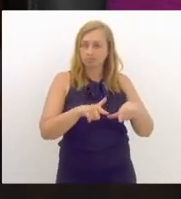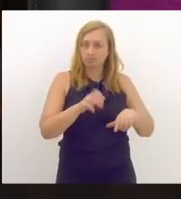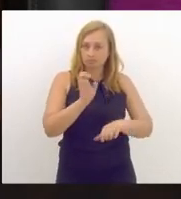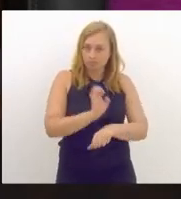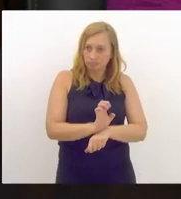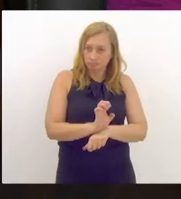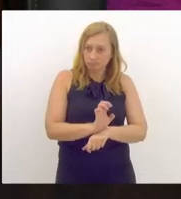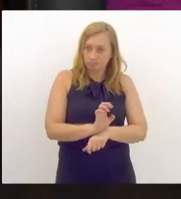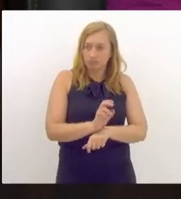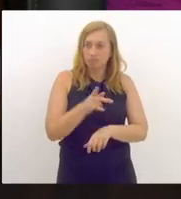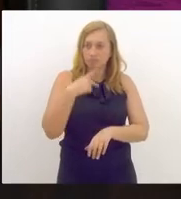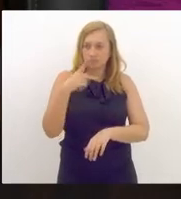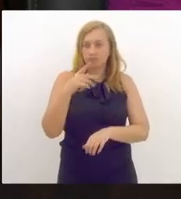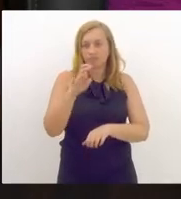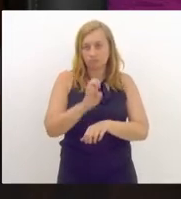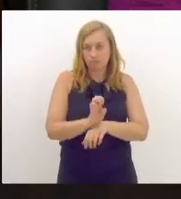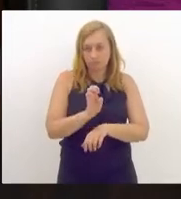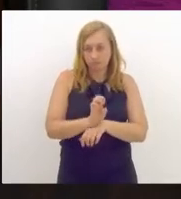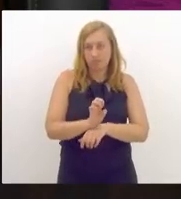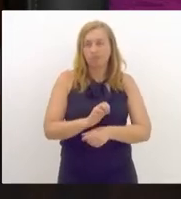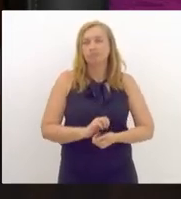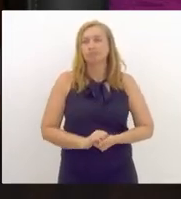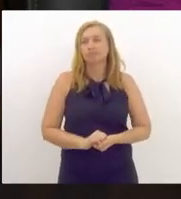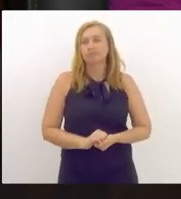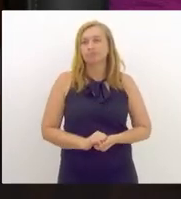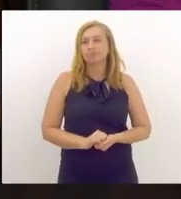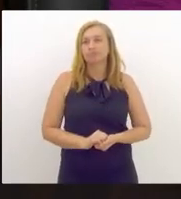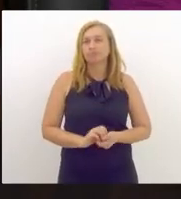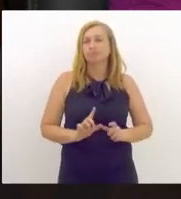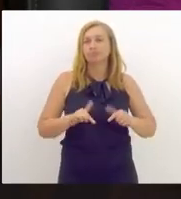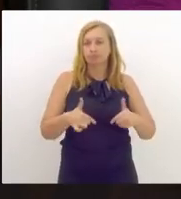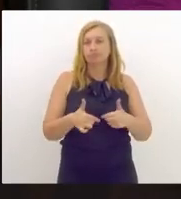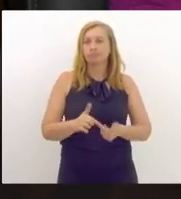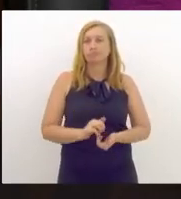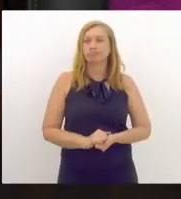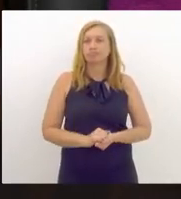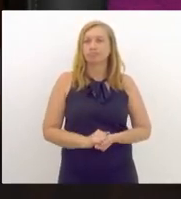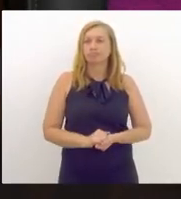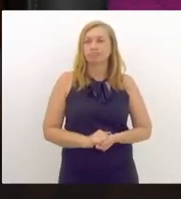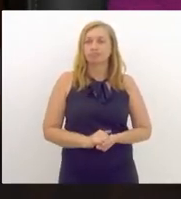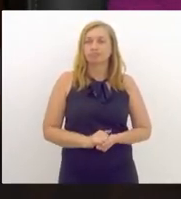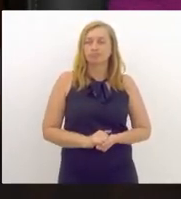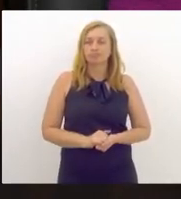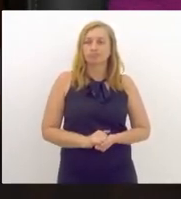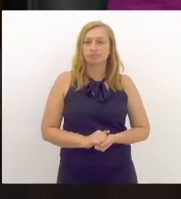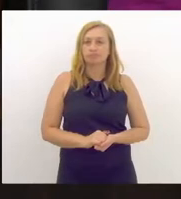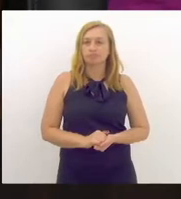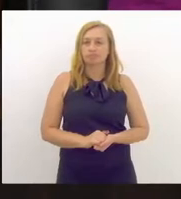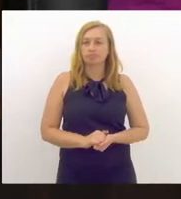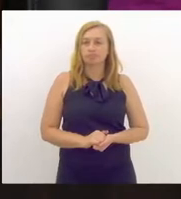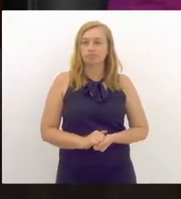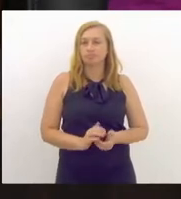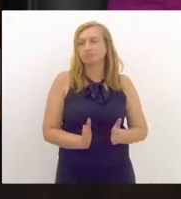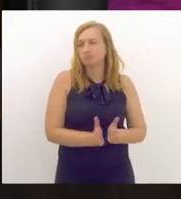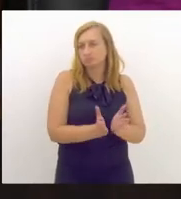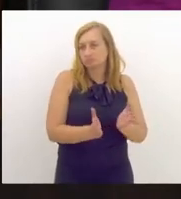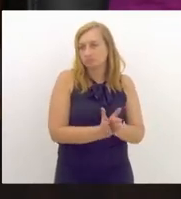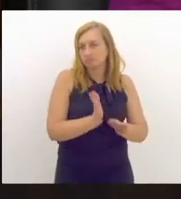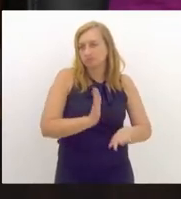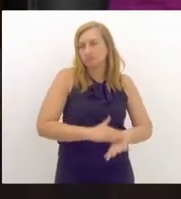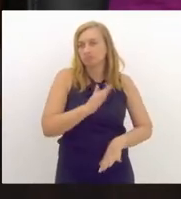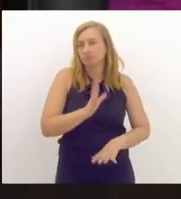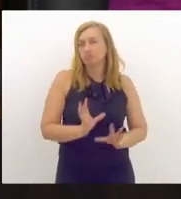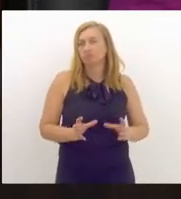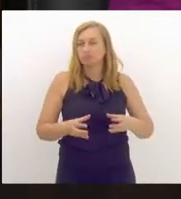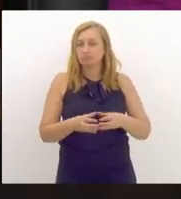nosso estado falando aqui a nível estadual para com os nossos estado funcione são os trabalhadores menos favorecidos que